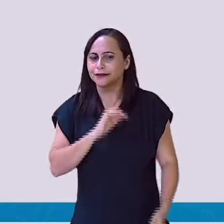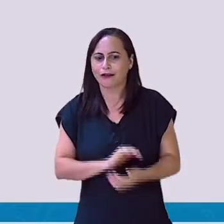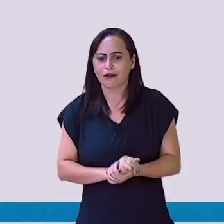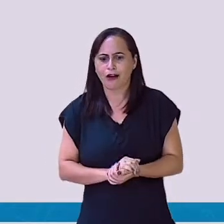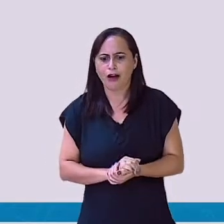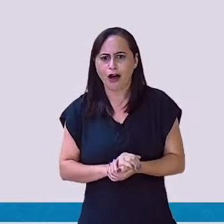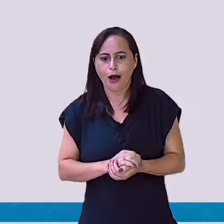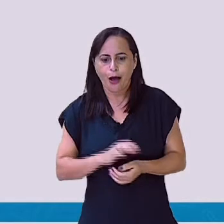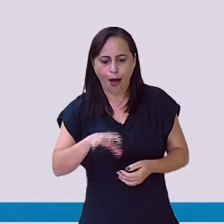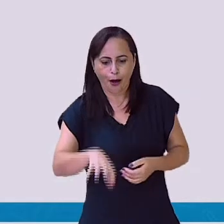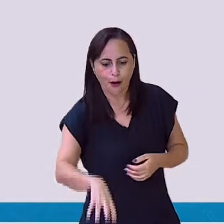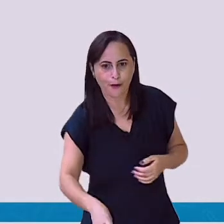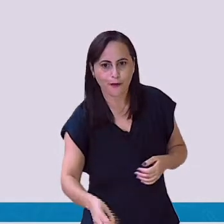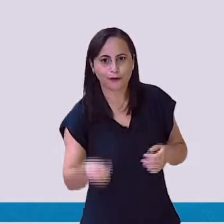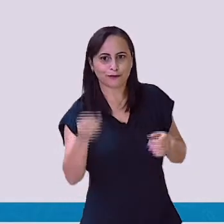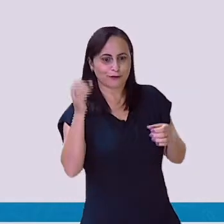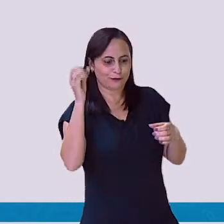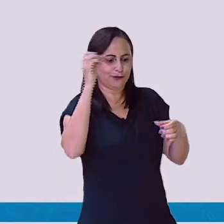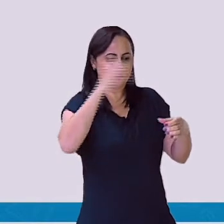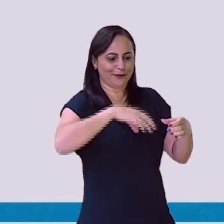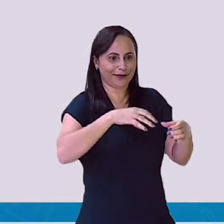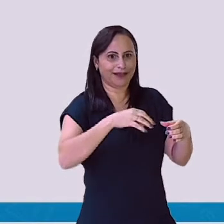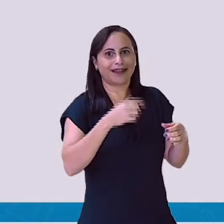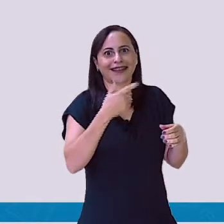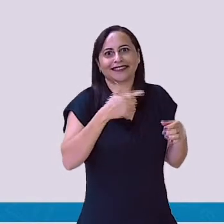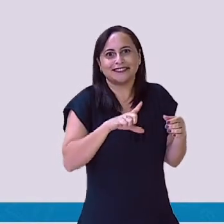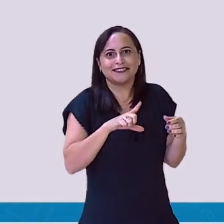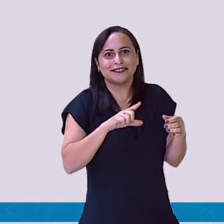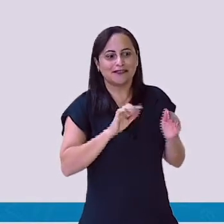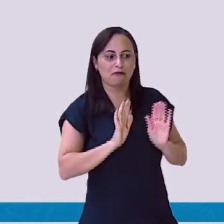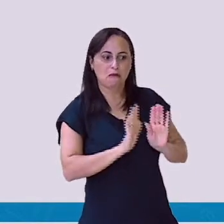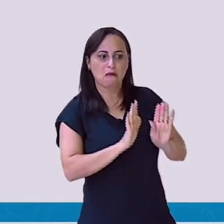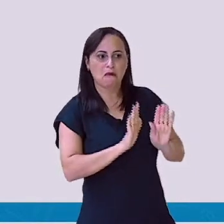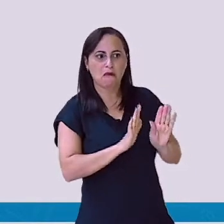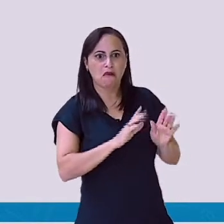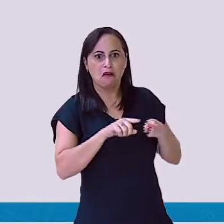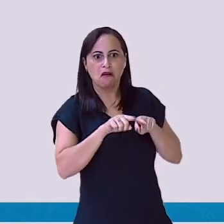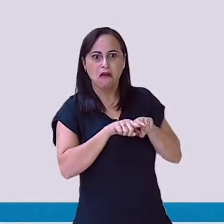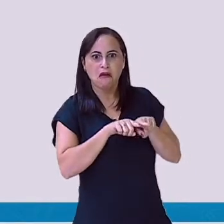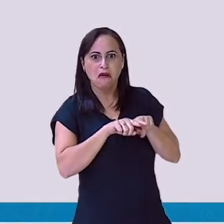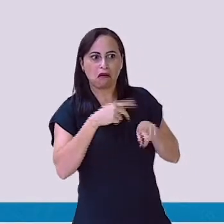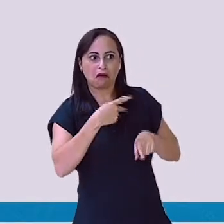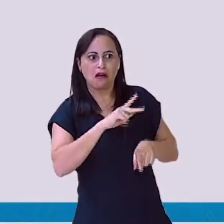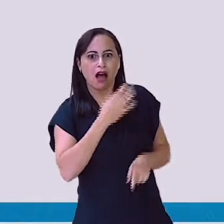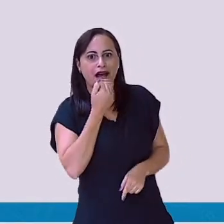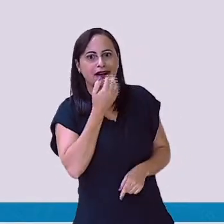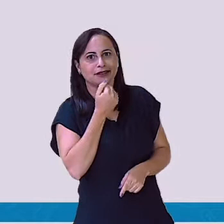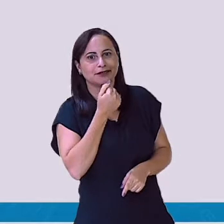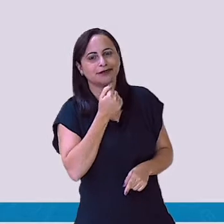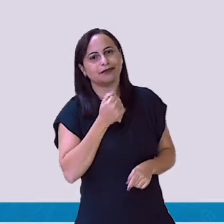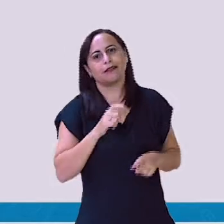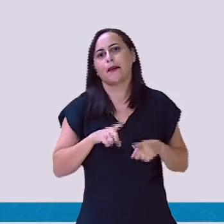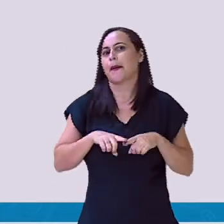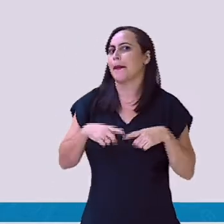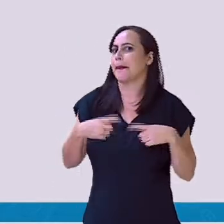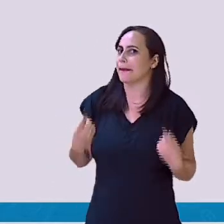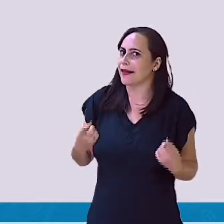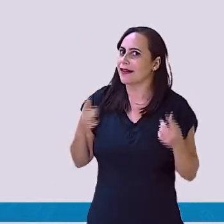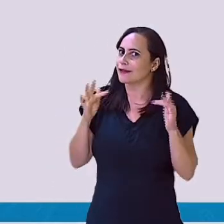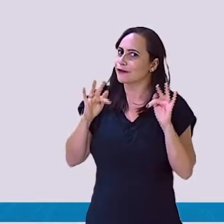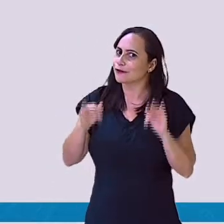na panela e deixou para o irmão comer. Mas o final foi bem